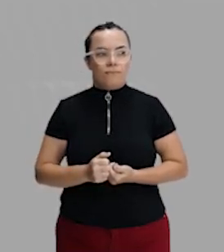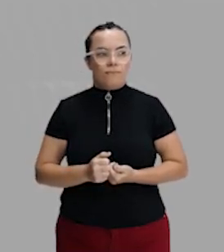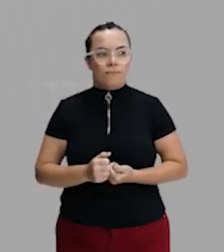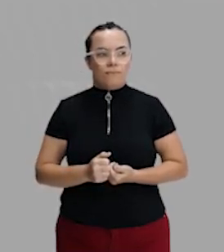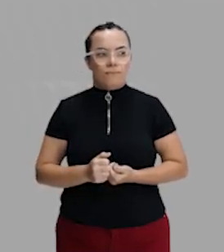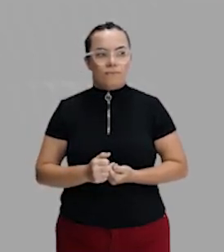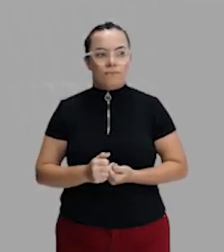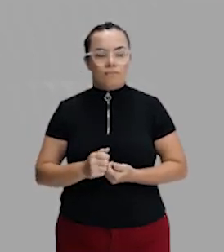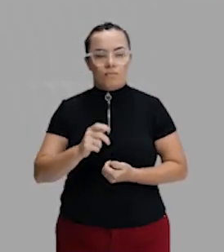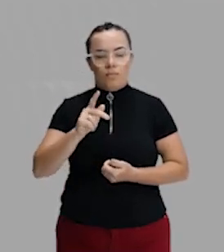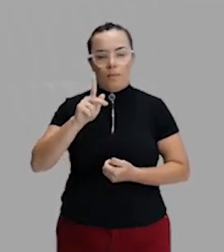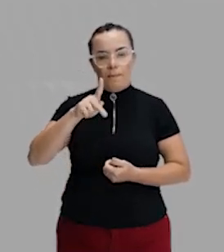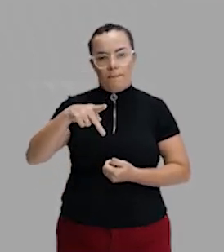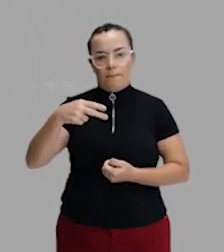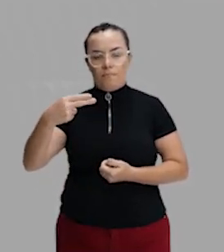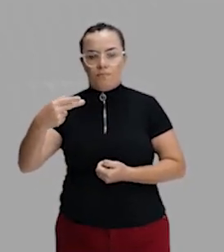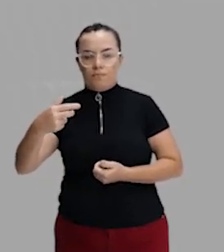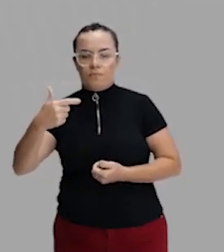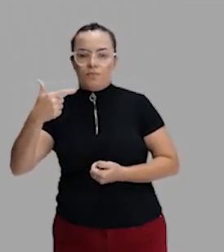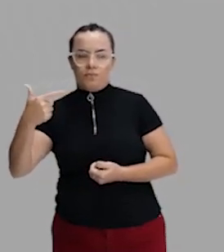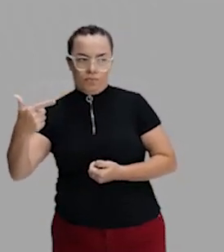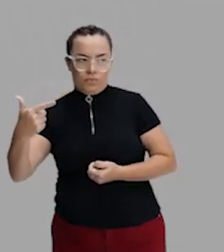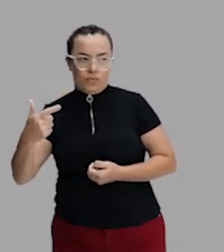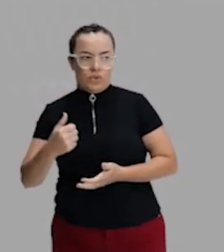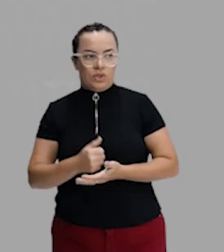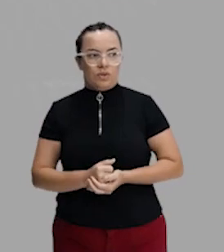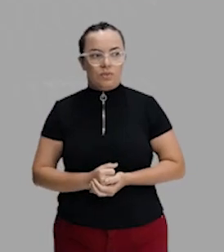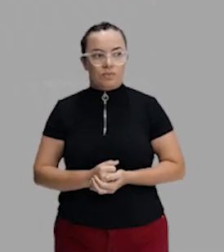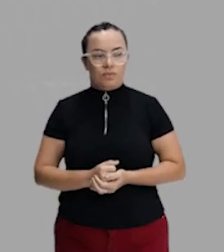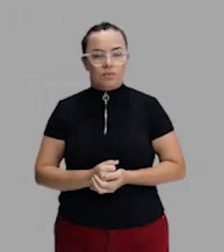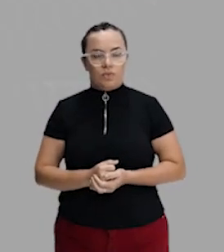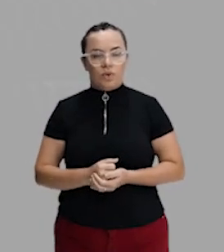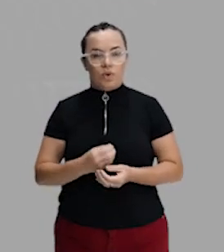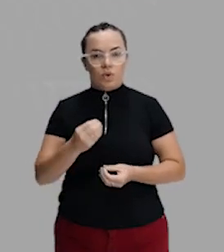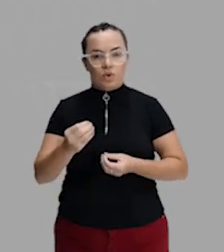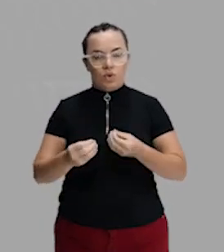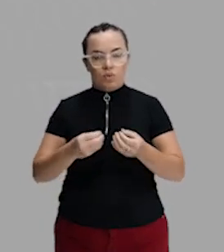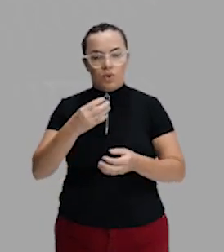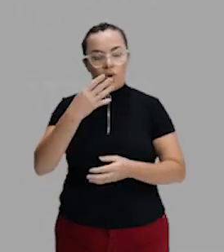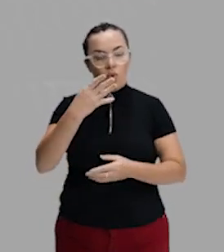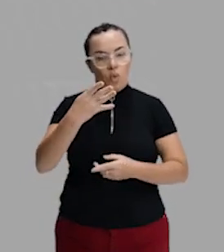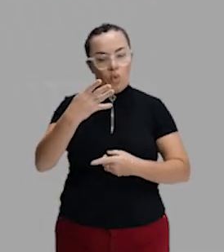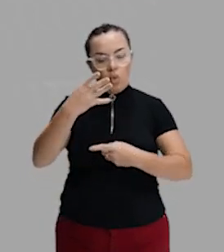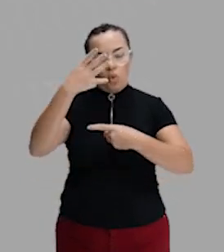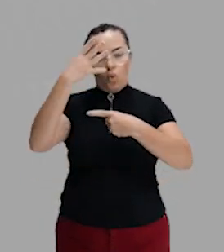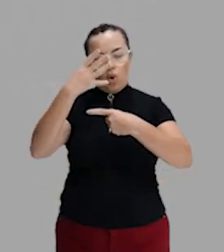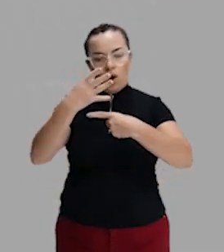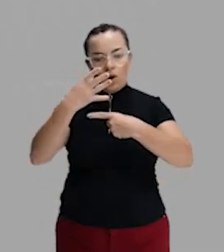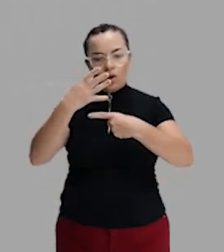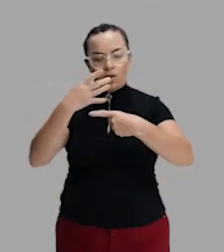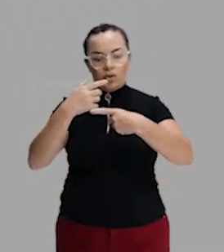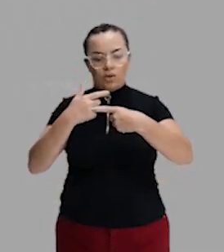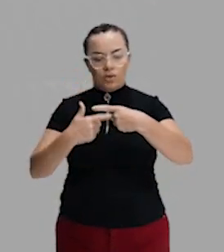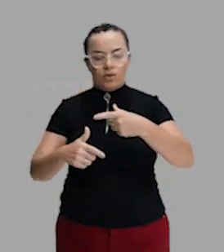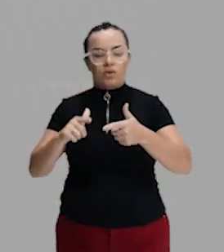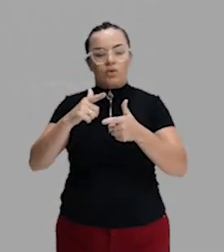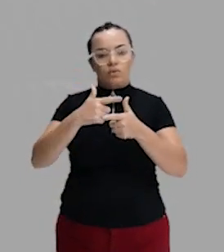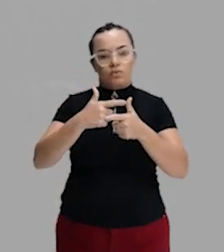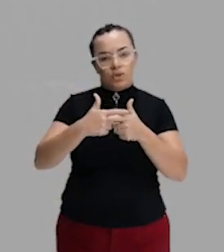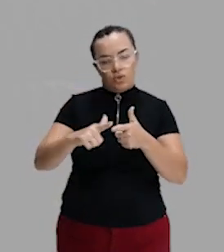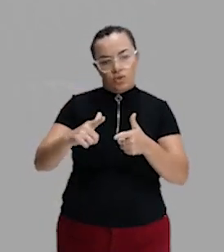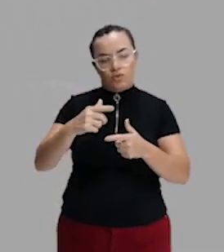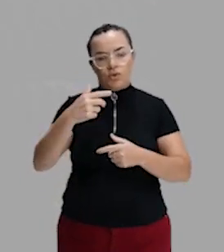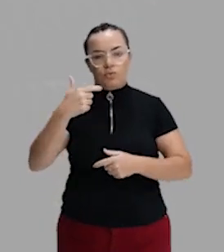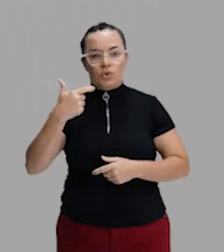o parâmetro. Né? O que é o parâmetro mesmo? É a distância do foco para a